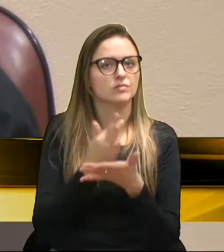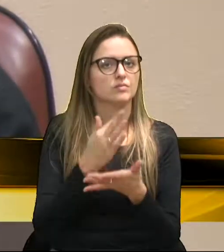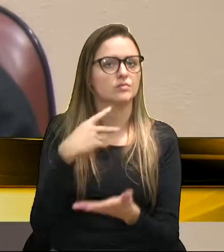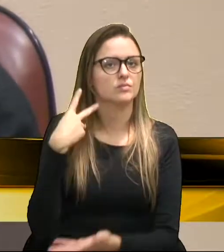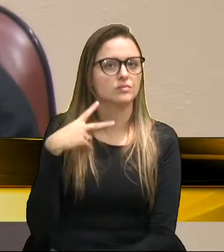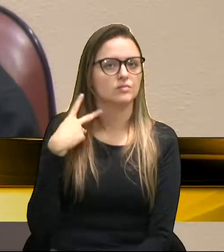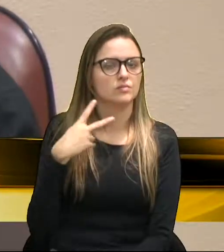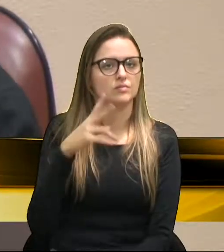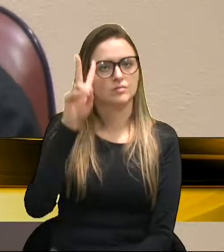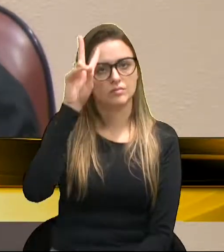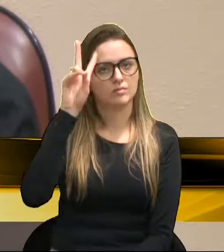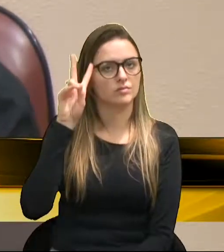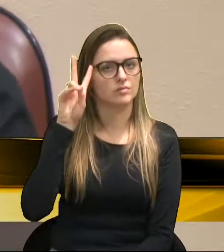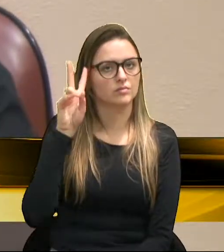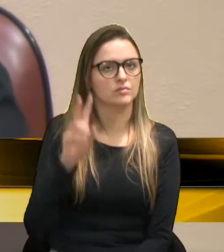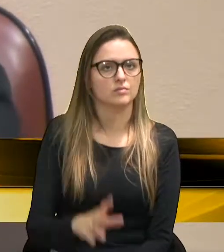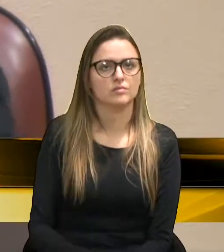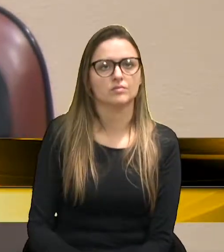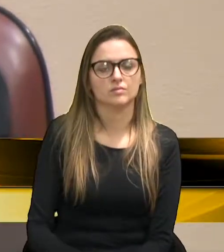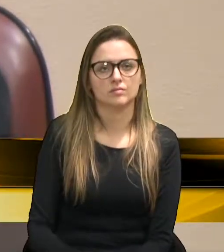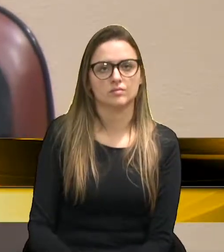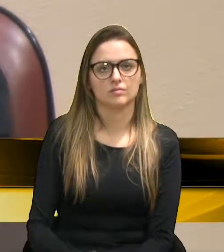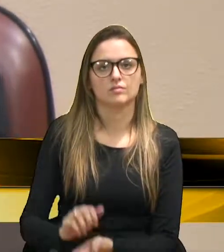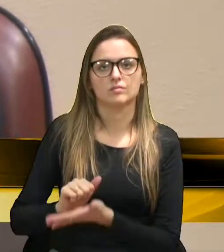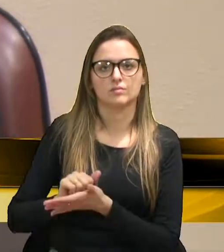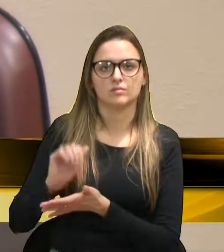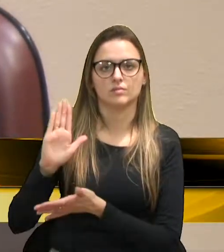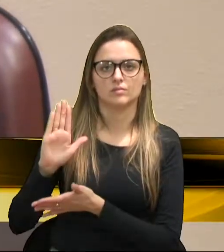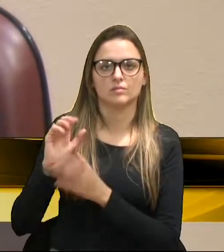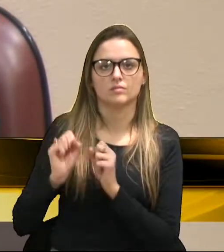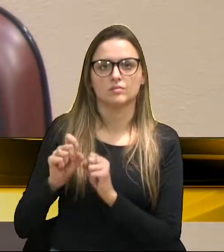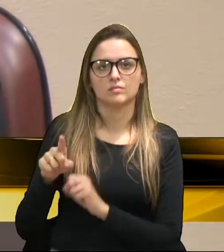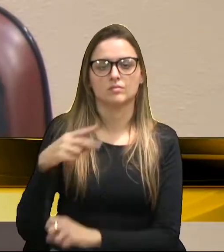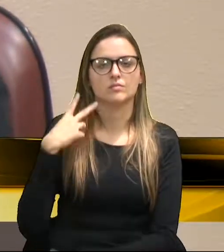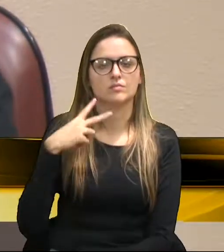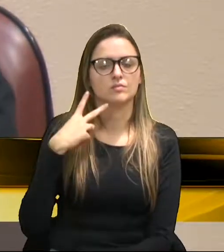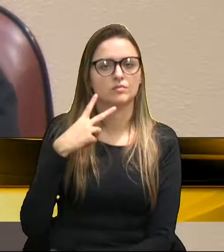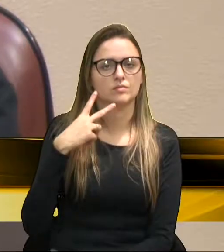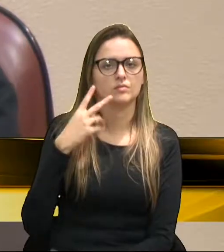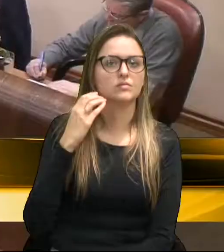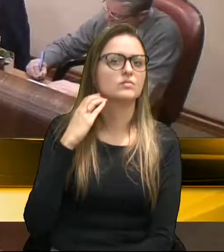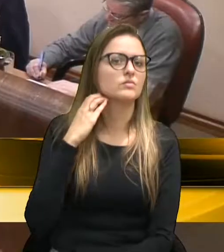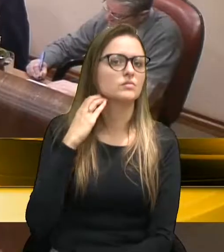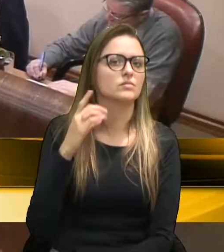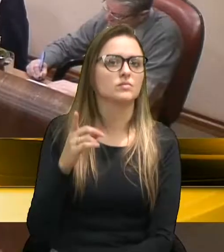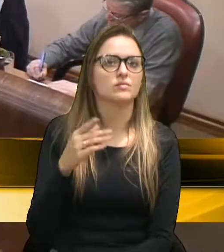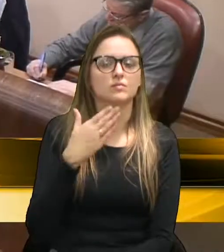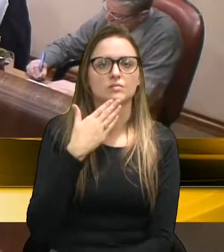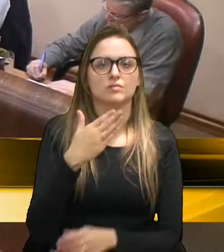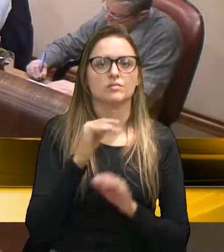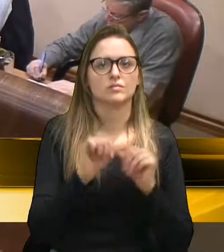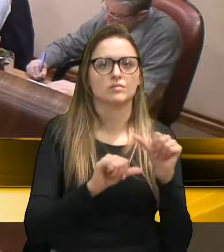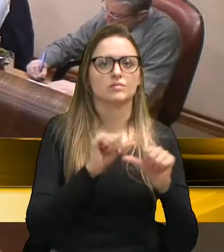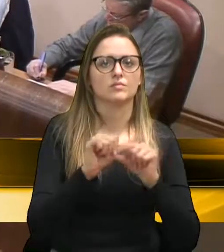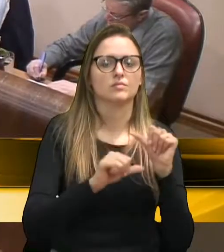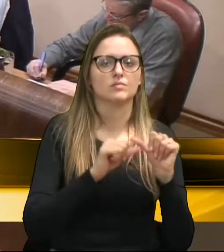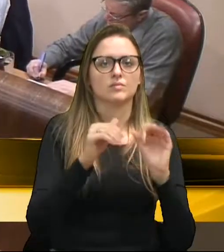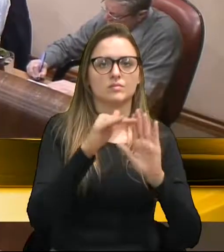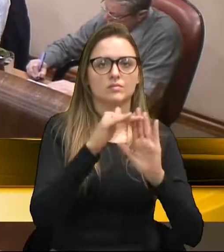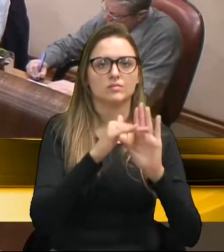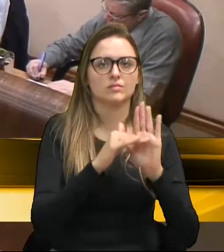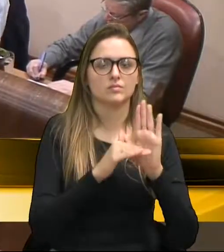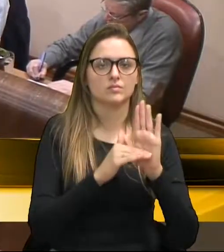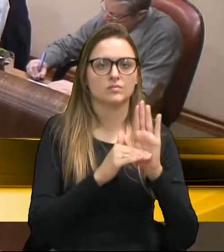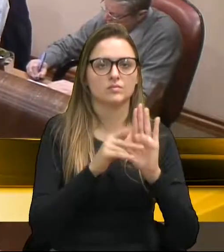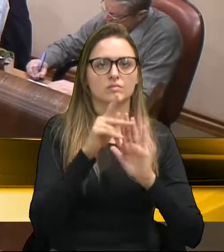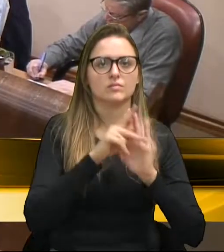o vereador Velocino Ex. Questão de ordem, senhor presidente. Questão de ordem, vereador Daneluz. Peço inversão de pauta